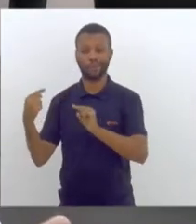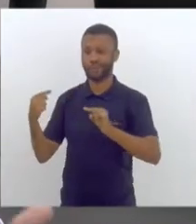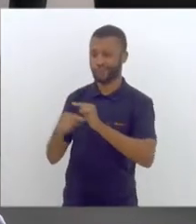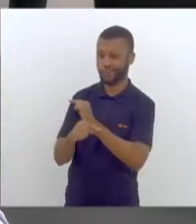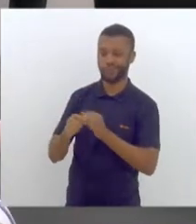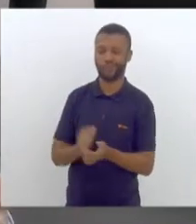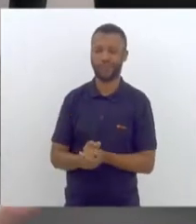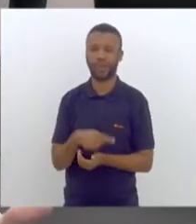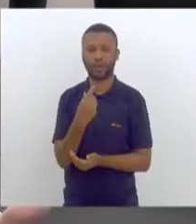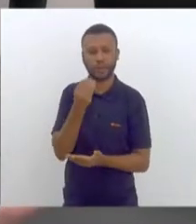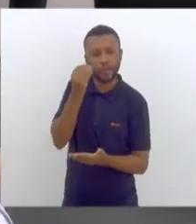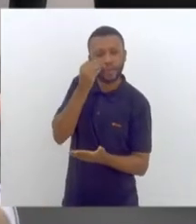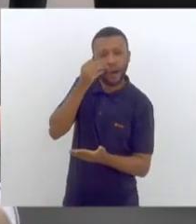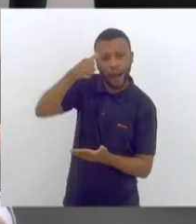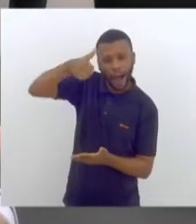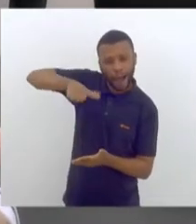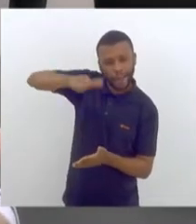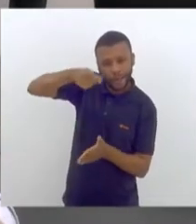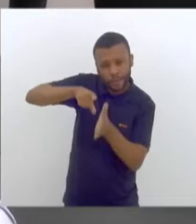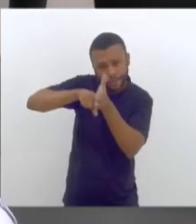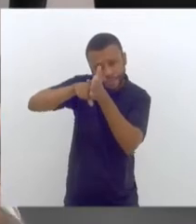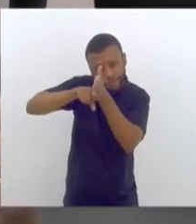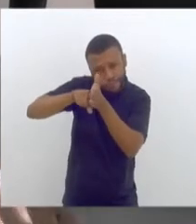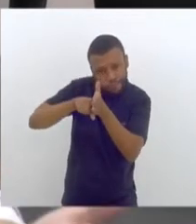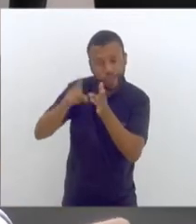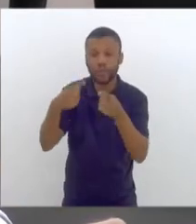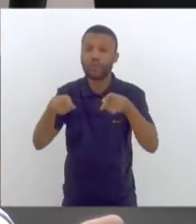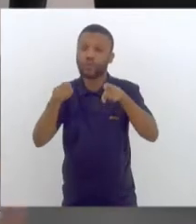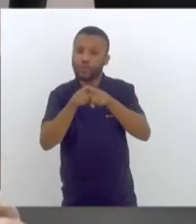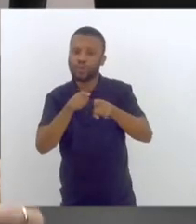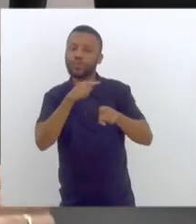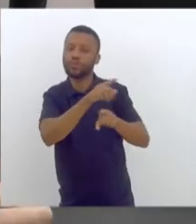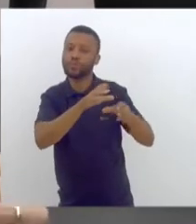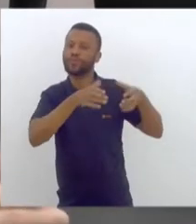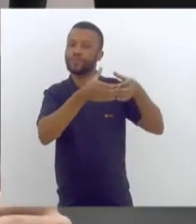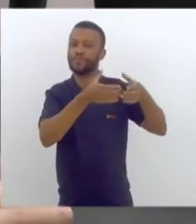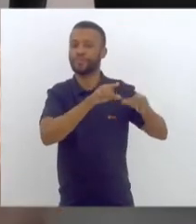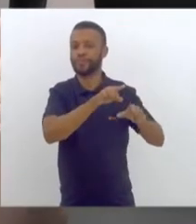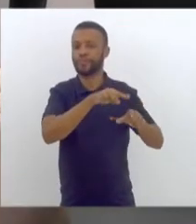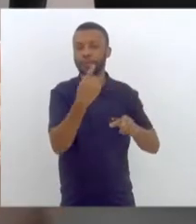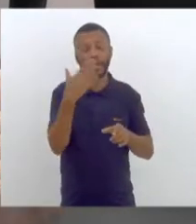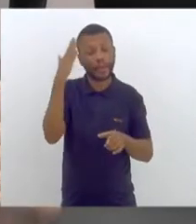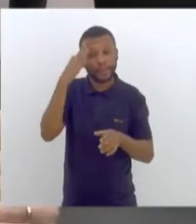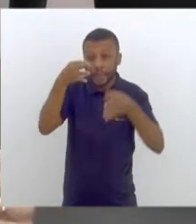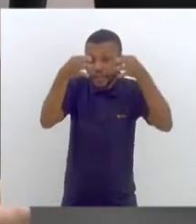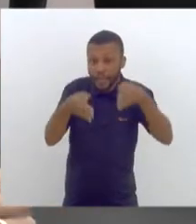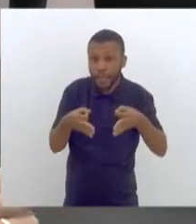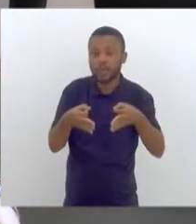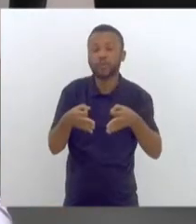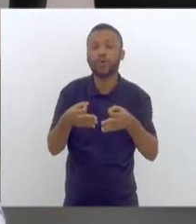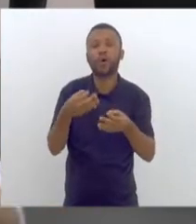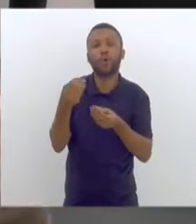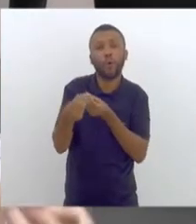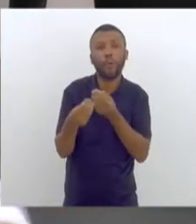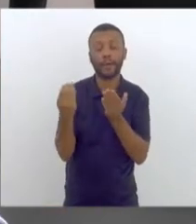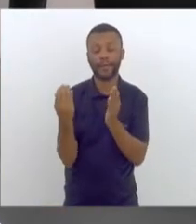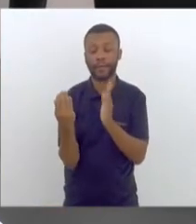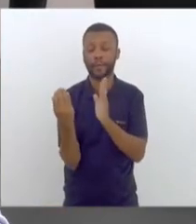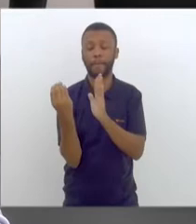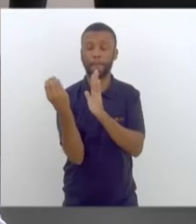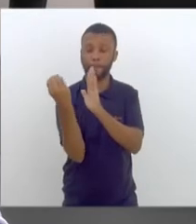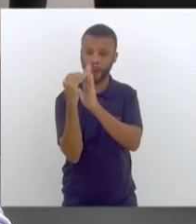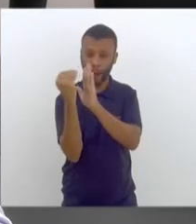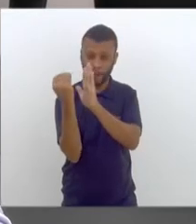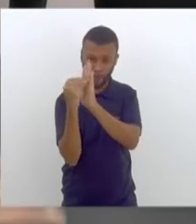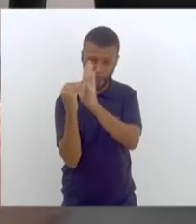gente está investigando junto com o Stênio como a Stephanie falou para a gente poder saber exatamente onde cada um desses valores que foram já lançados